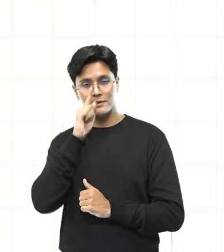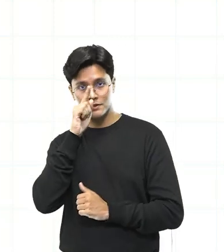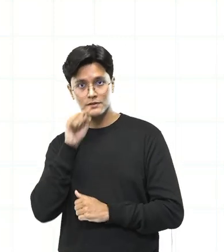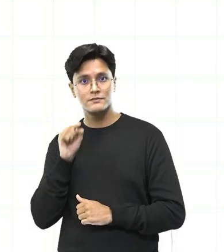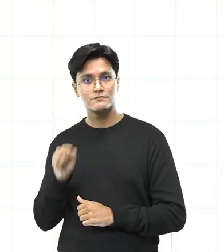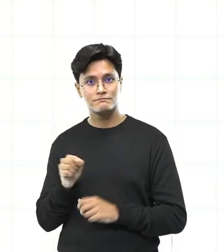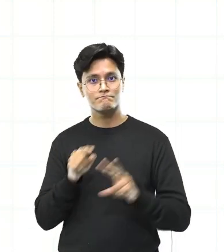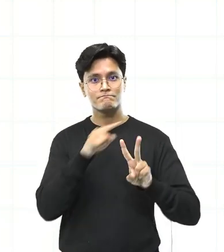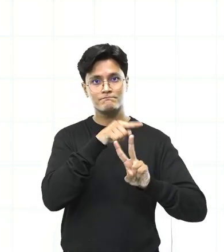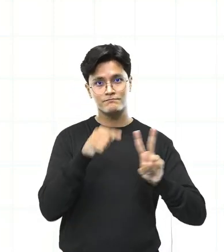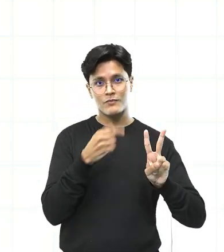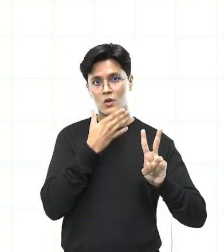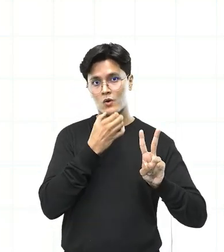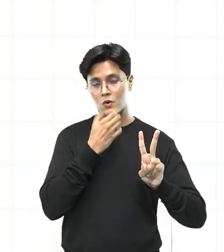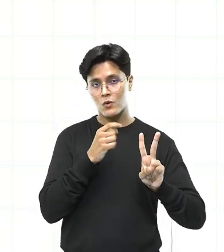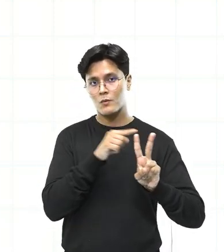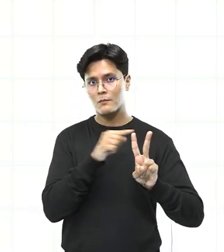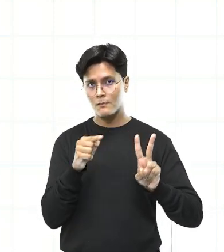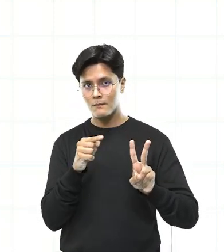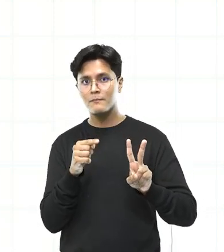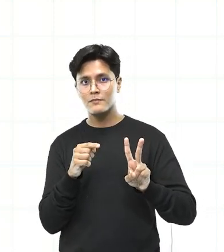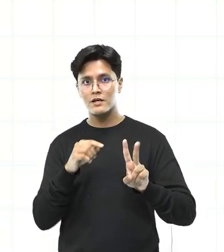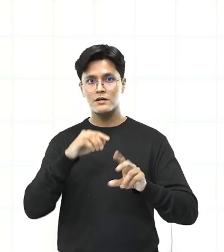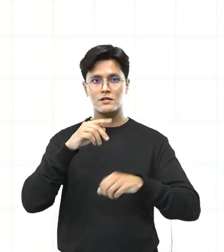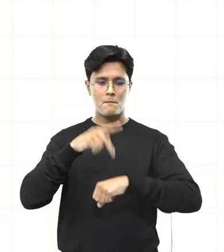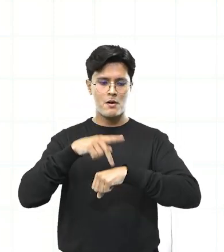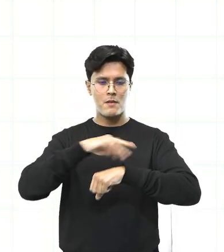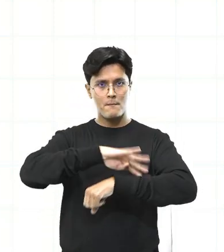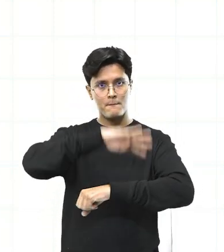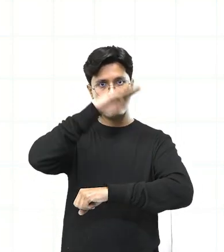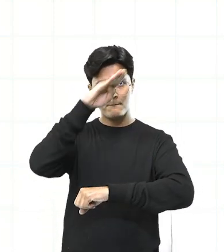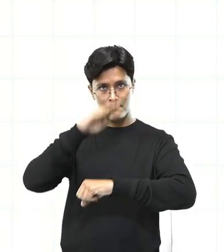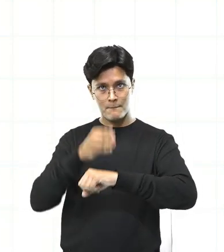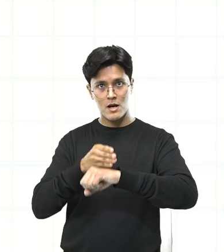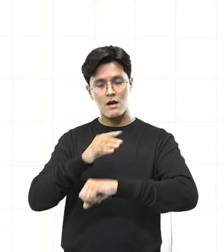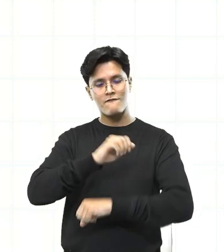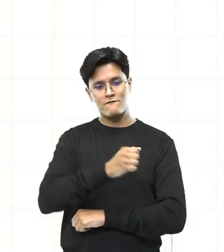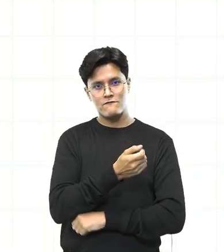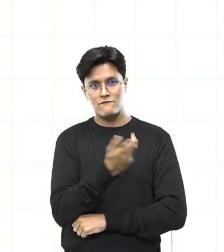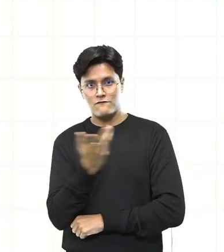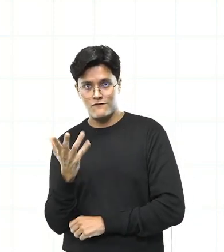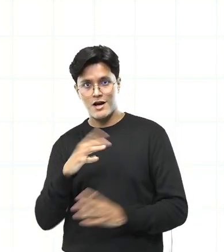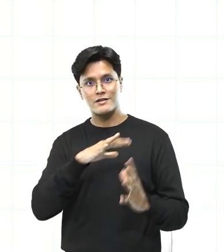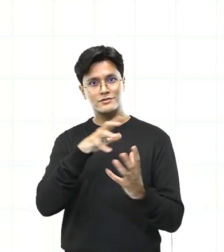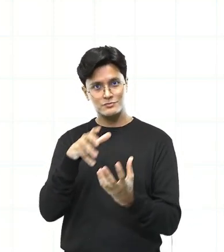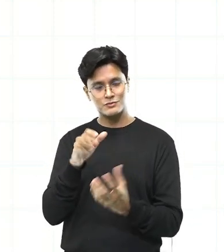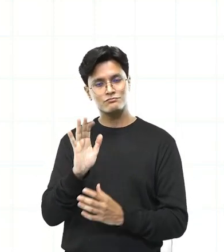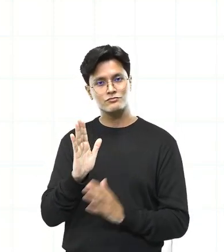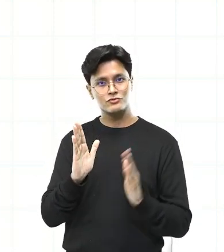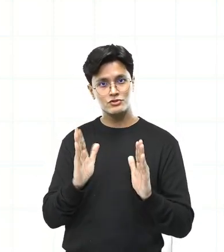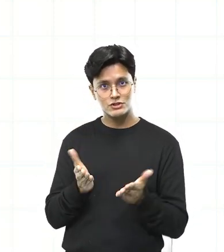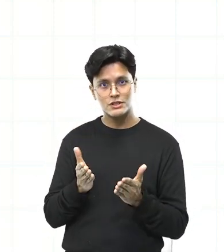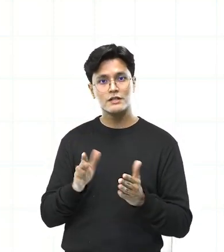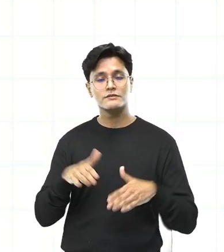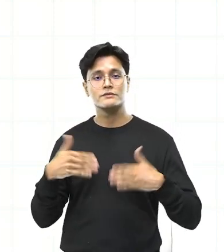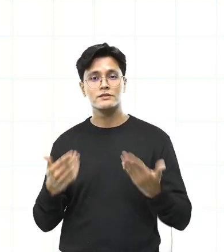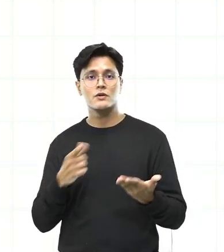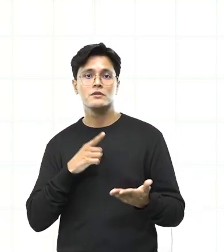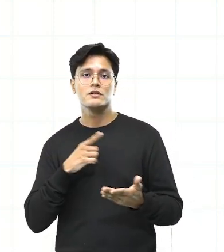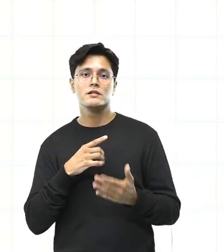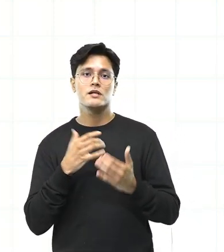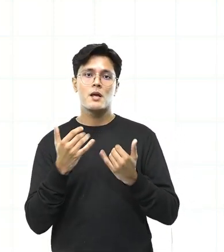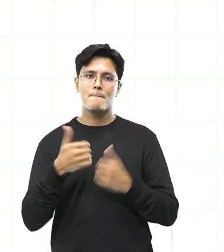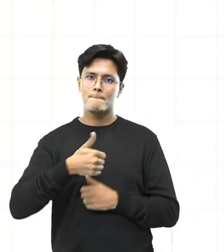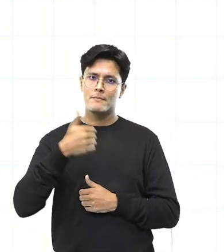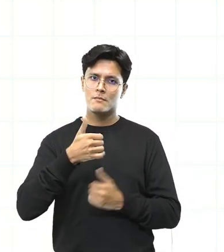Christian Pondeja já escalaram juntos dezenas de montanhas em todo o mundo. Então, vejam que nós temos uma primeira